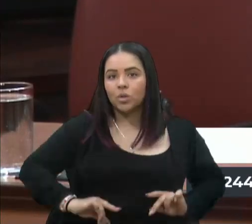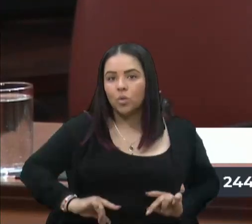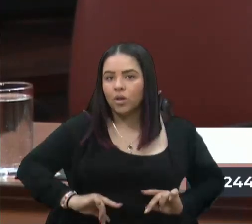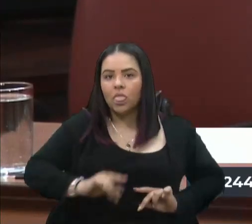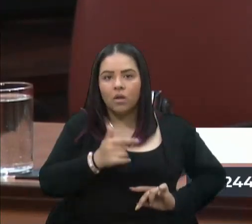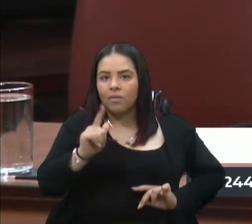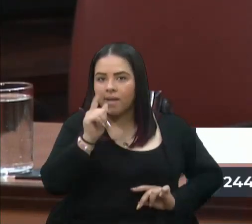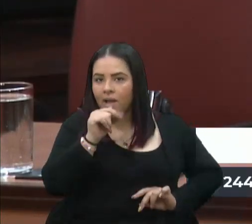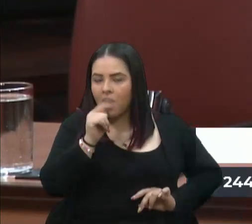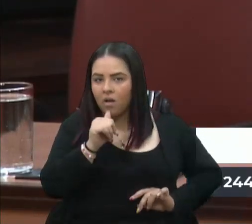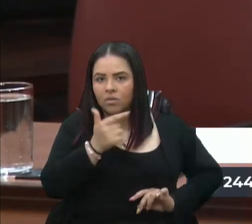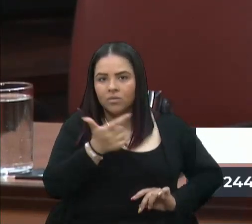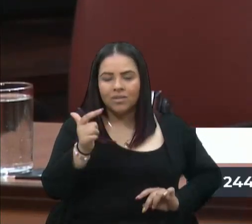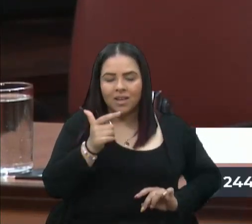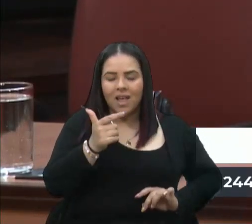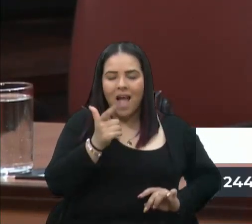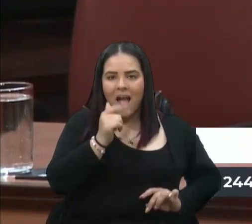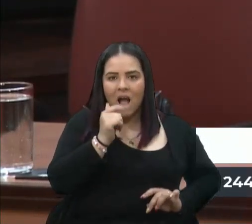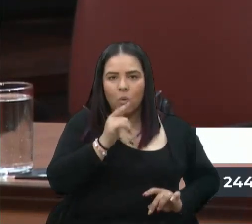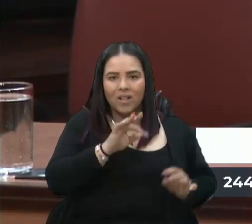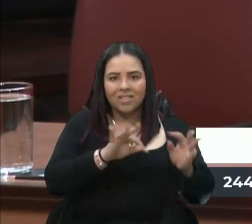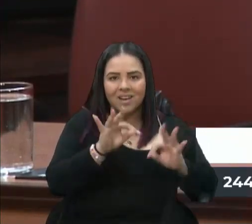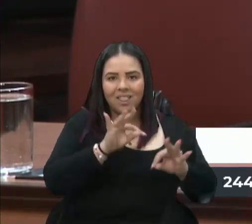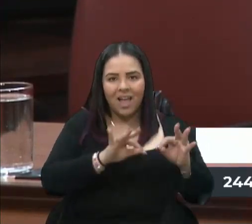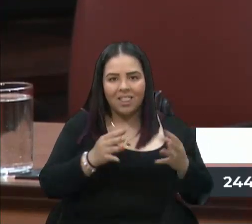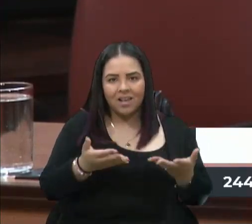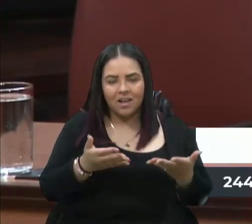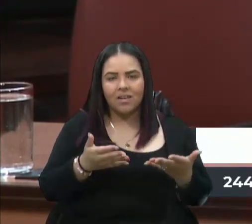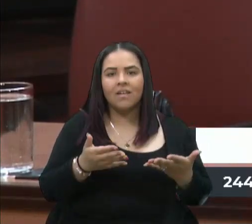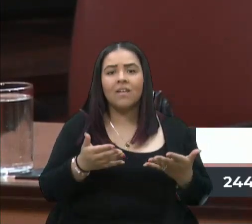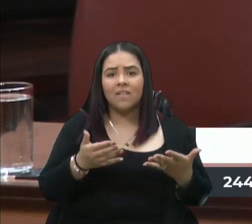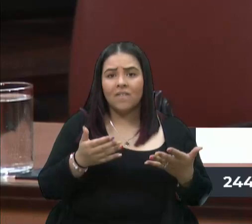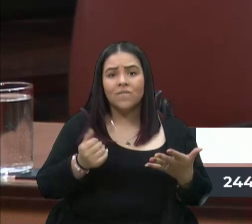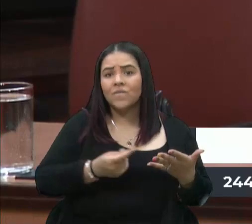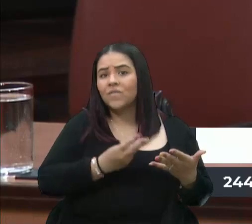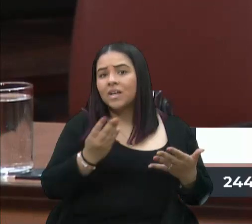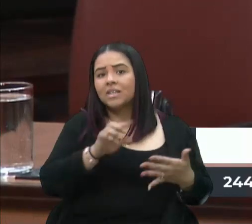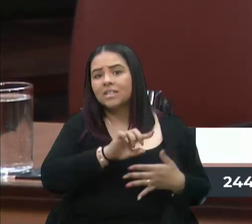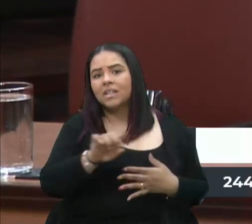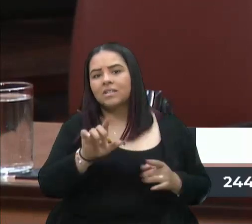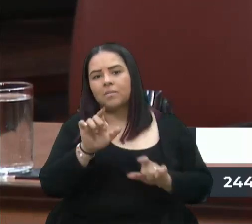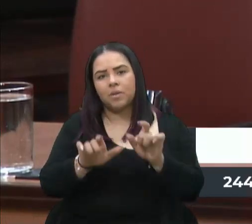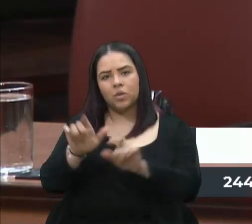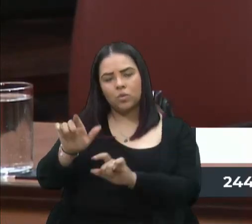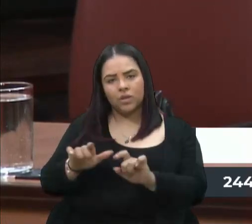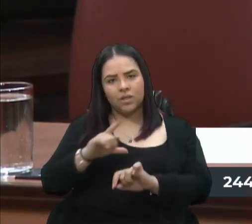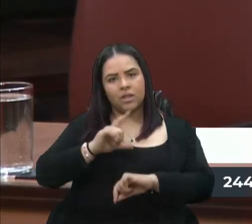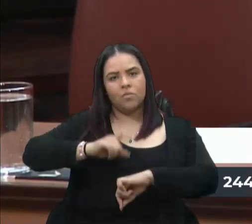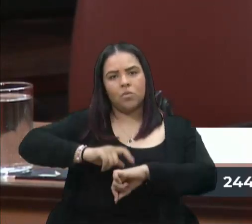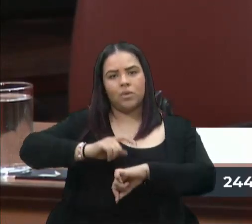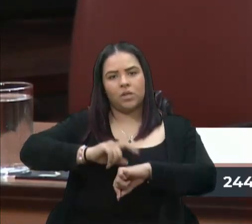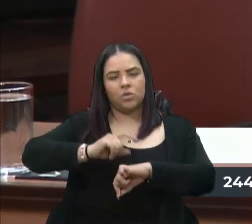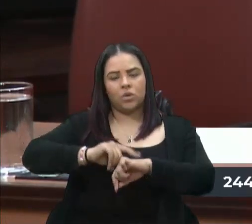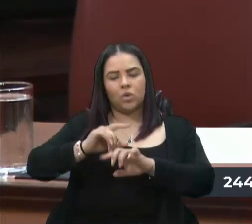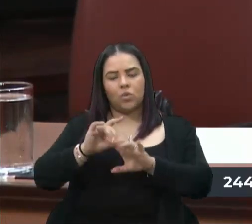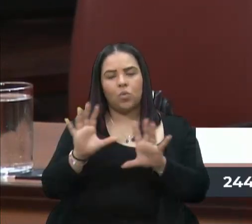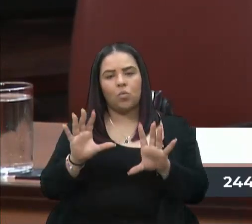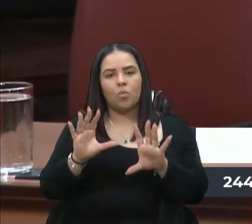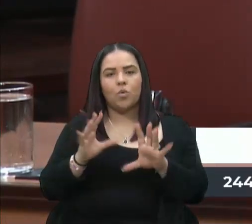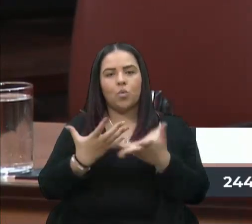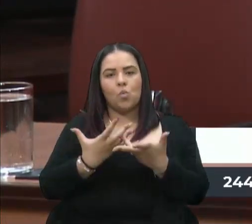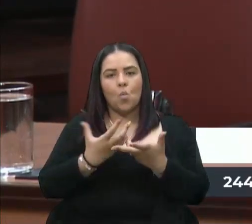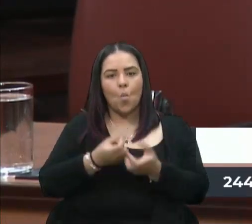têm acesso à água tratada. Né? E muitas dessas 12 mil pessoas, quando vem o período da estiagem, faltam